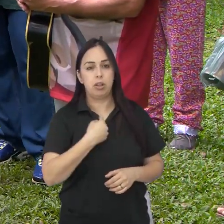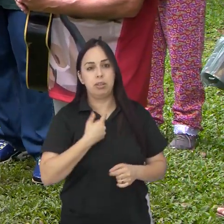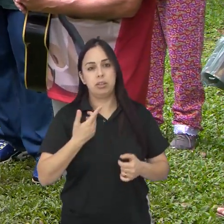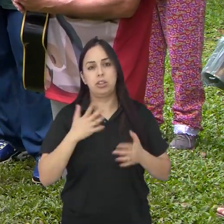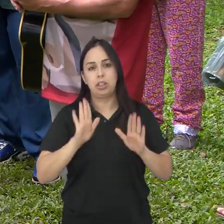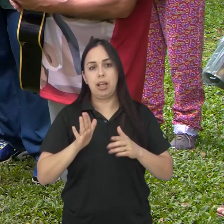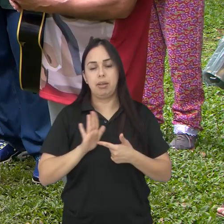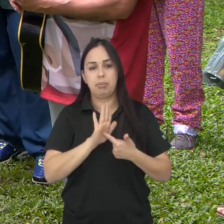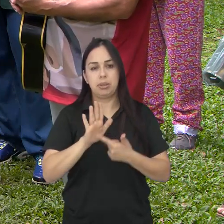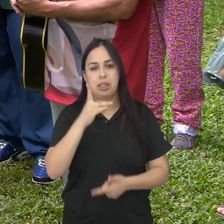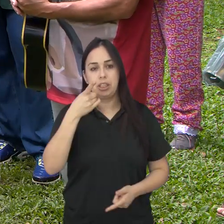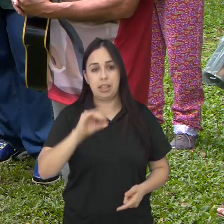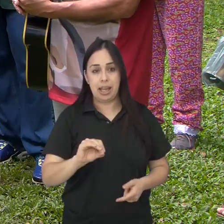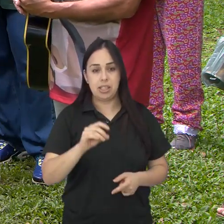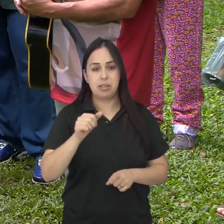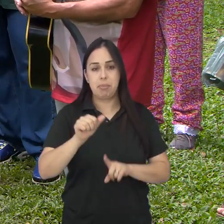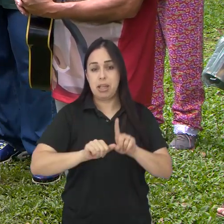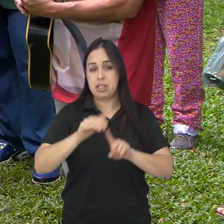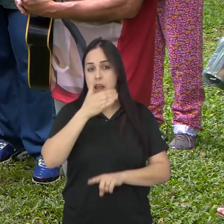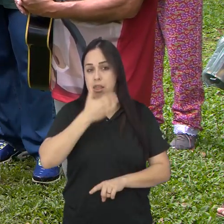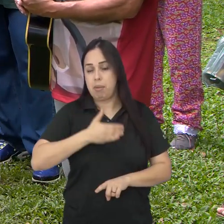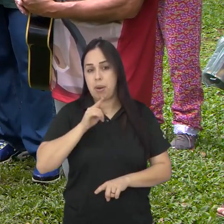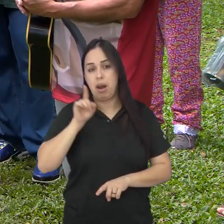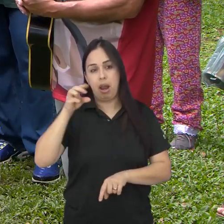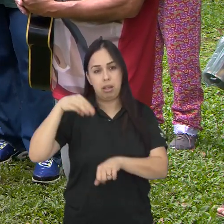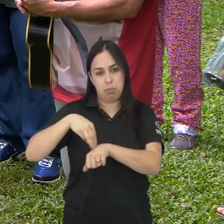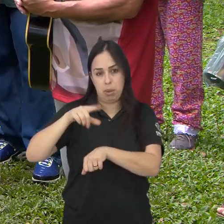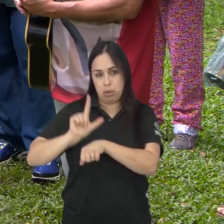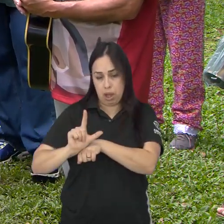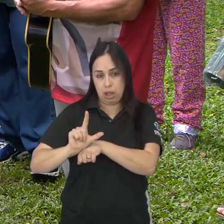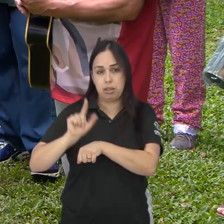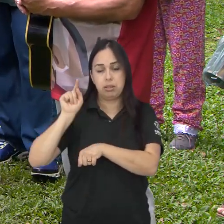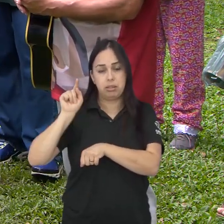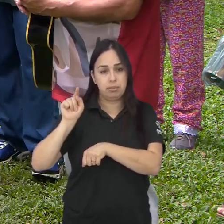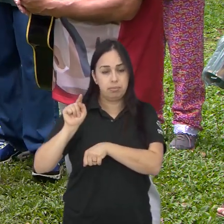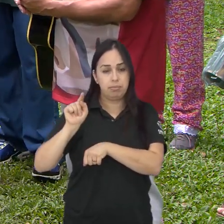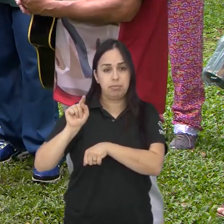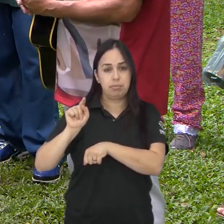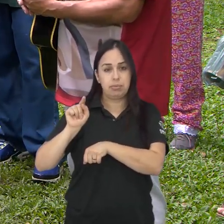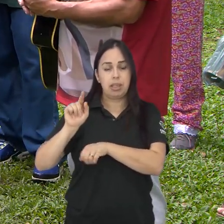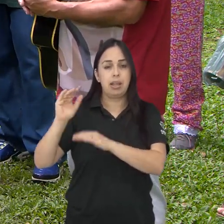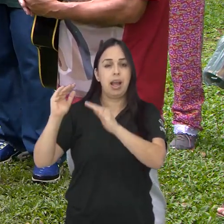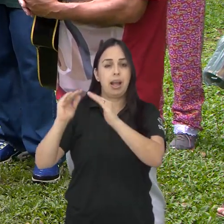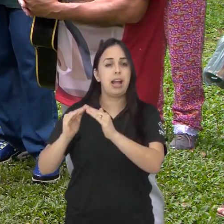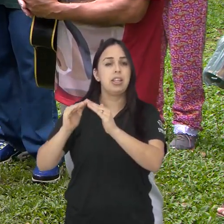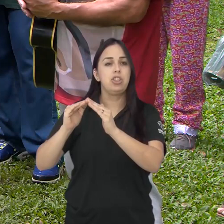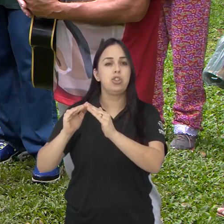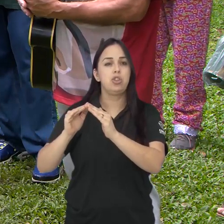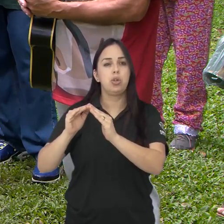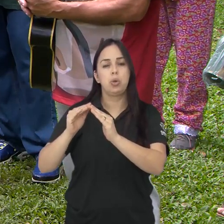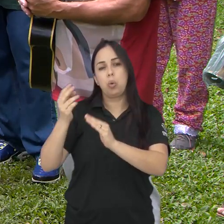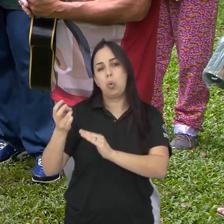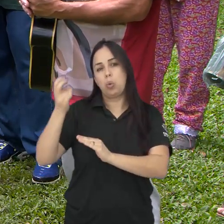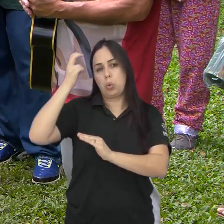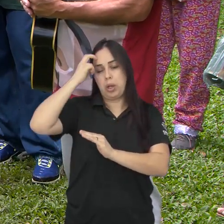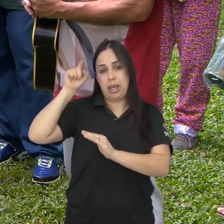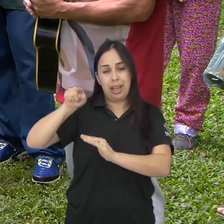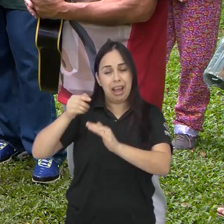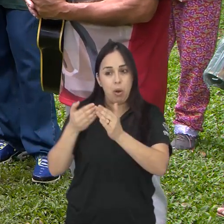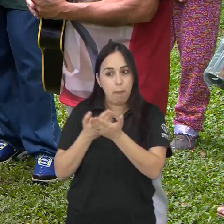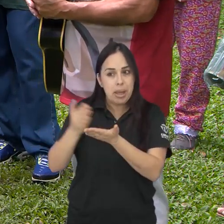gente tem uma apresentação agora dia 10 de dezembro no Monteiro Lobato, né? A gente vai na Casa de Cultura lá que está abrindo.